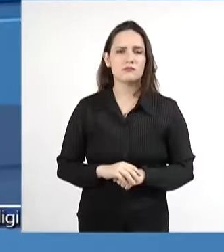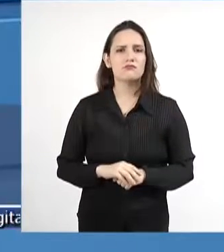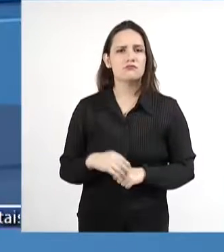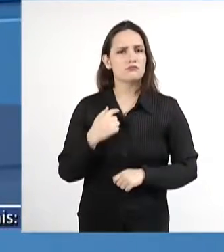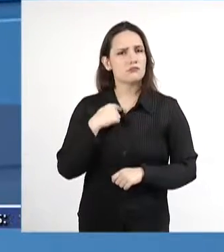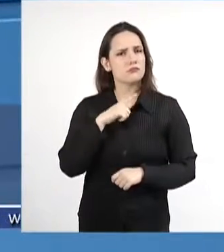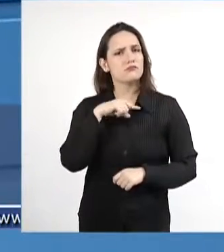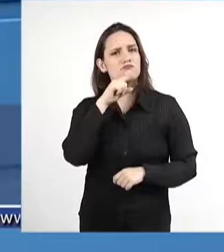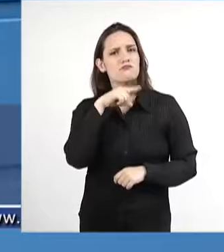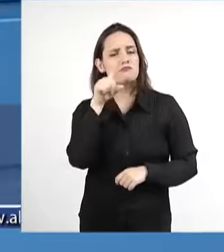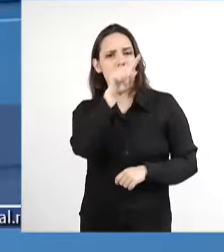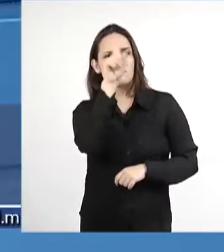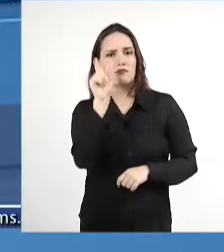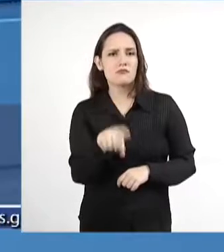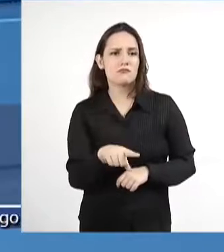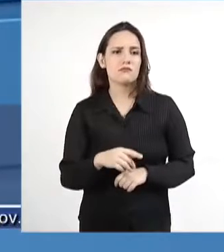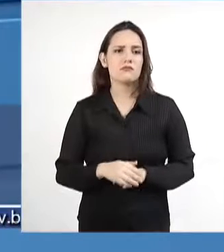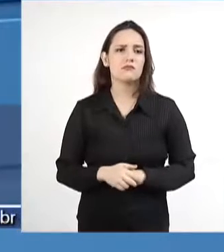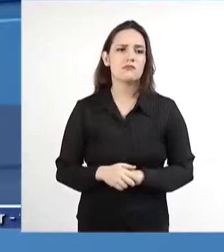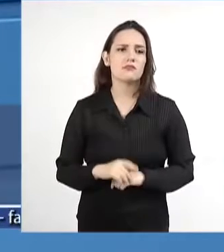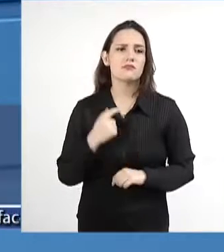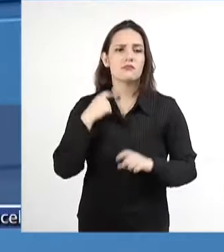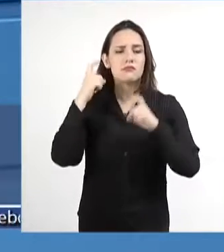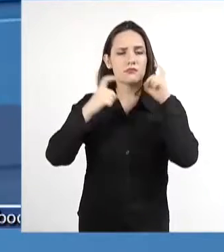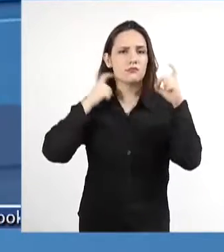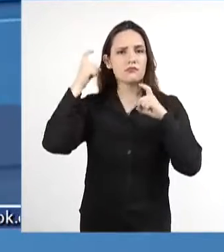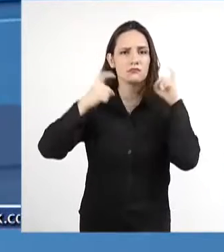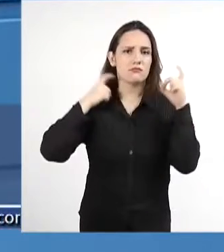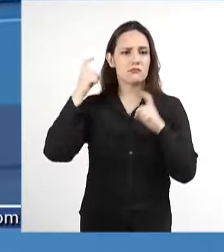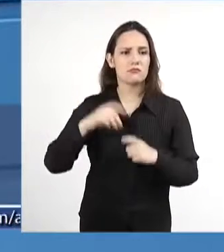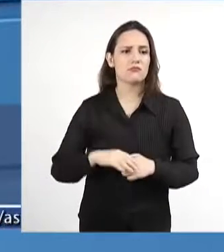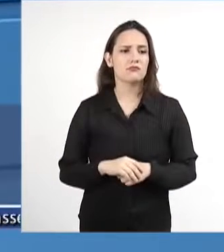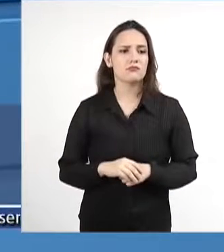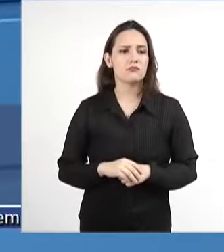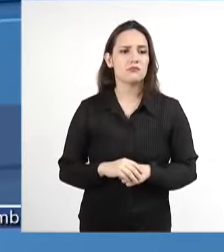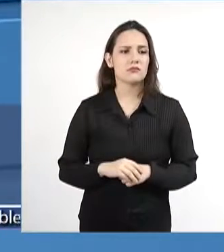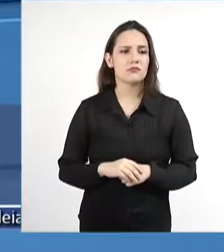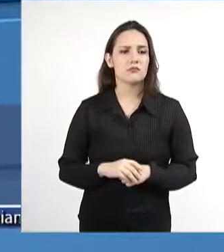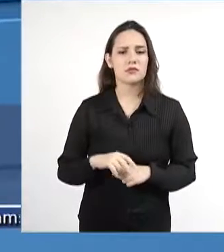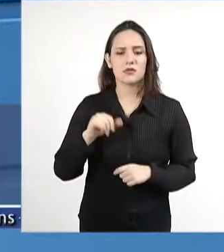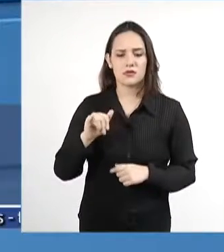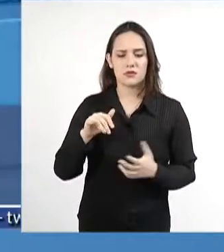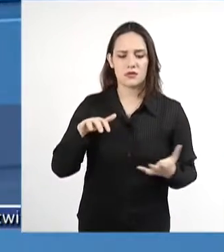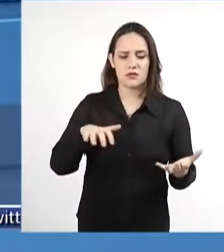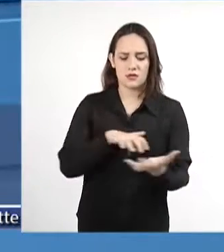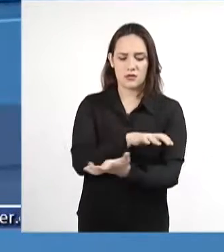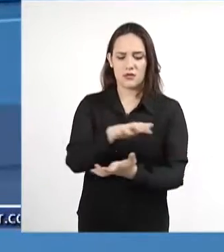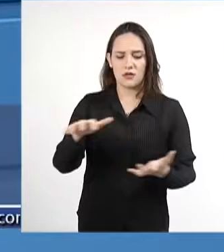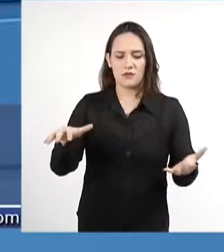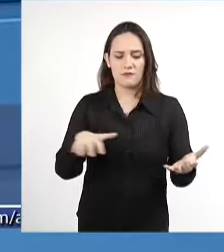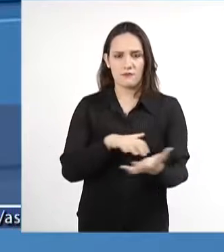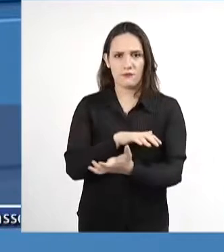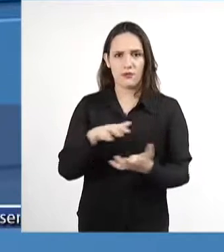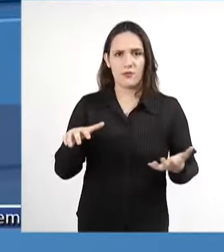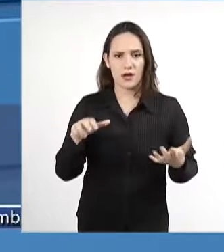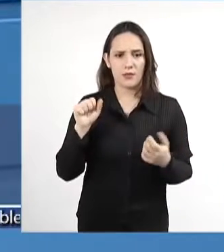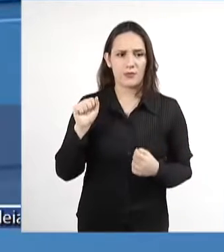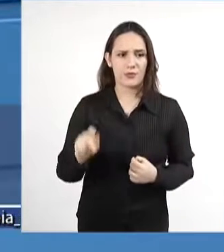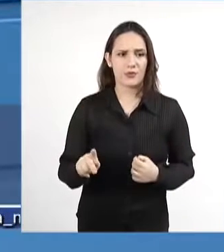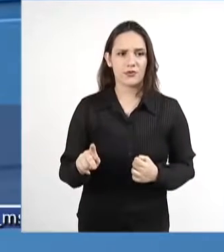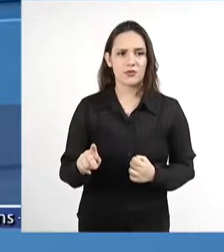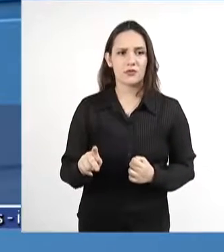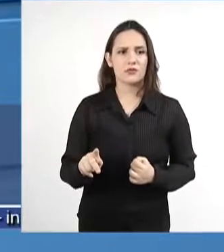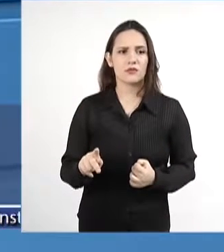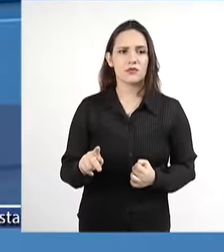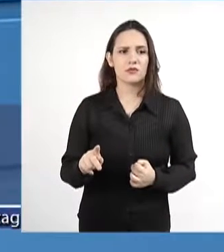mas nos causa preocupação a reforma da Previdência ser realizada